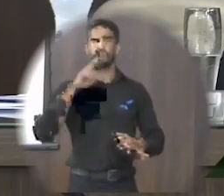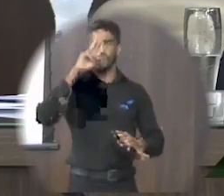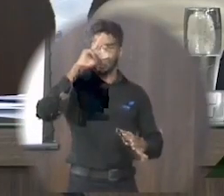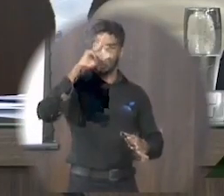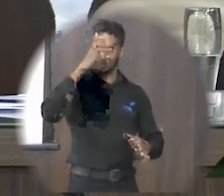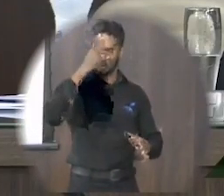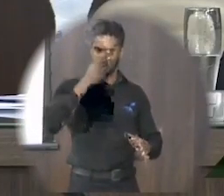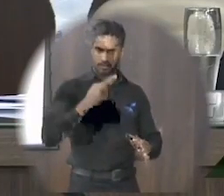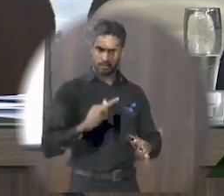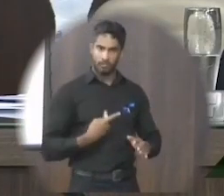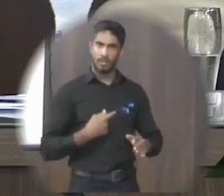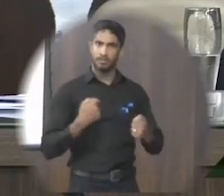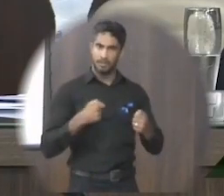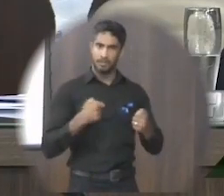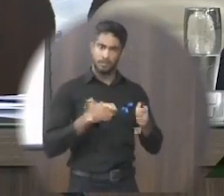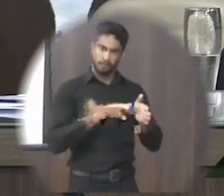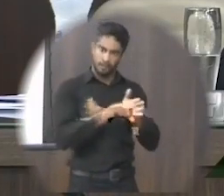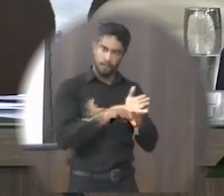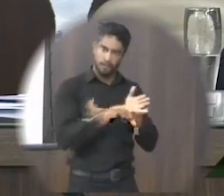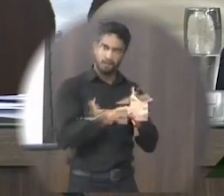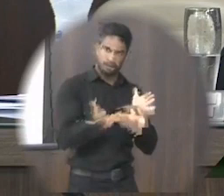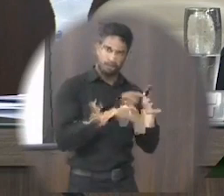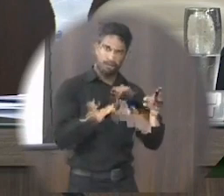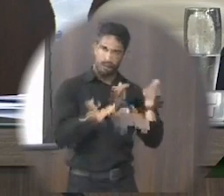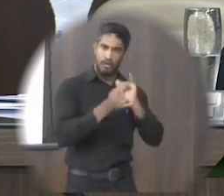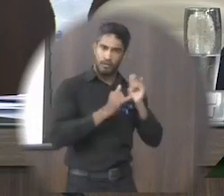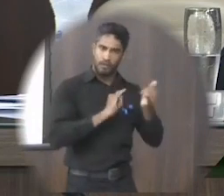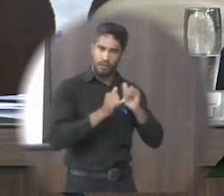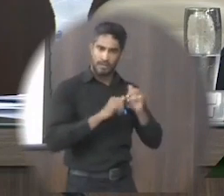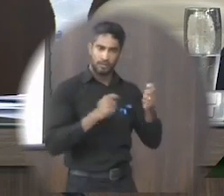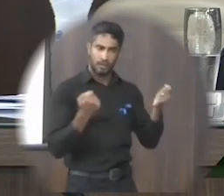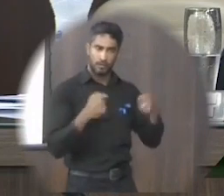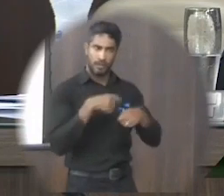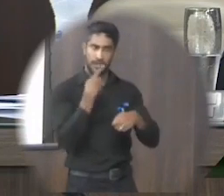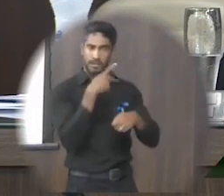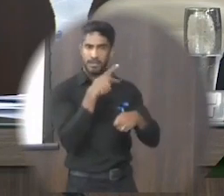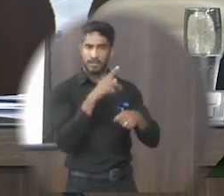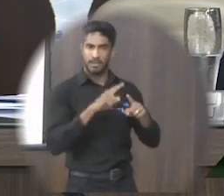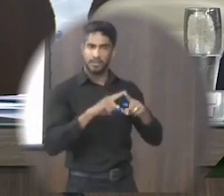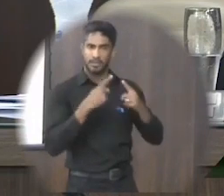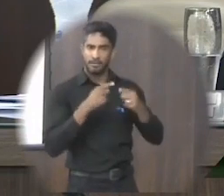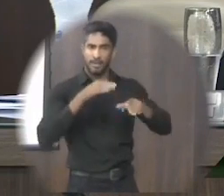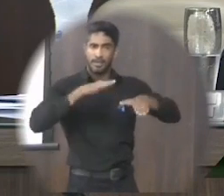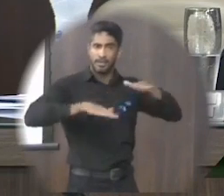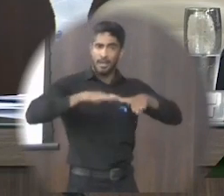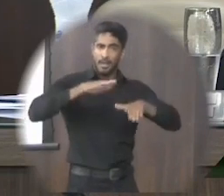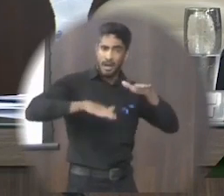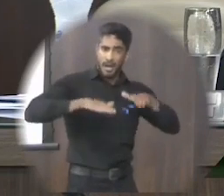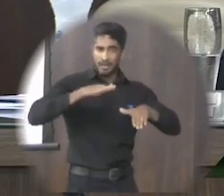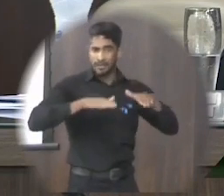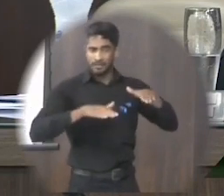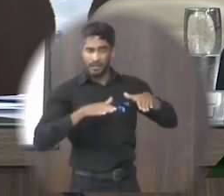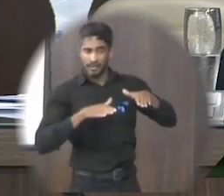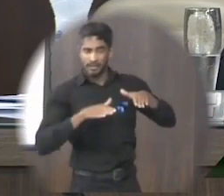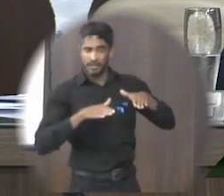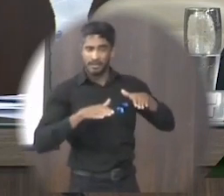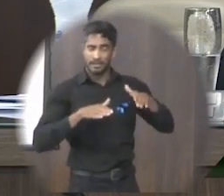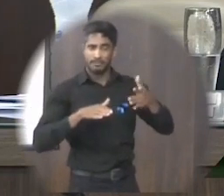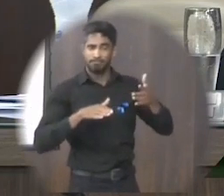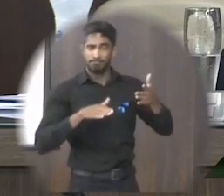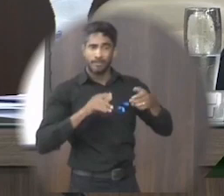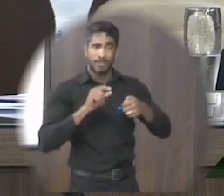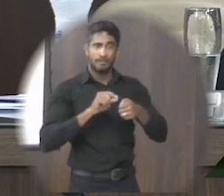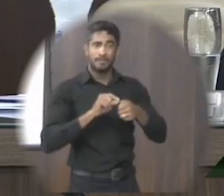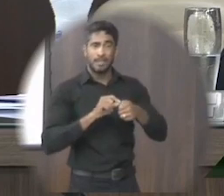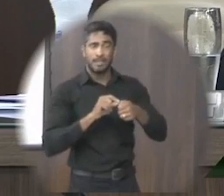fazer essa investida, tem que buscar informações, porque é competência deles, mas muitas vezes essas investidas, elas são feitas